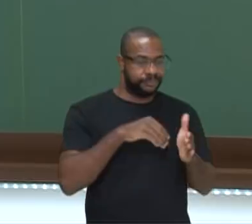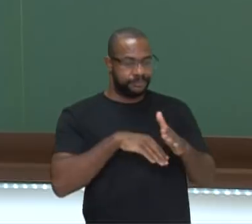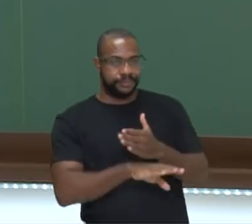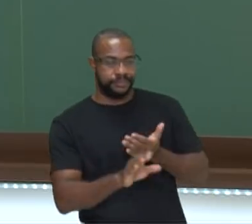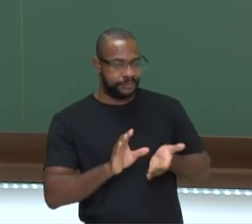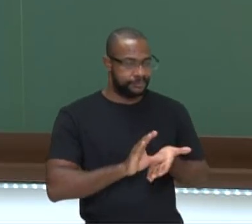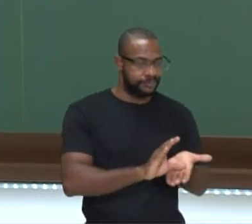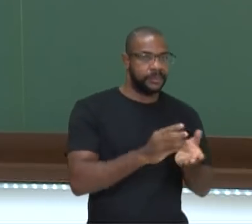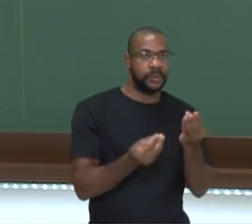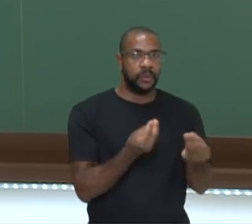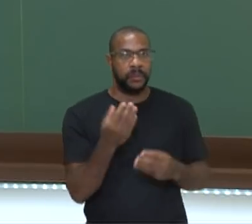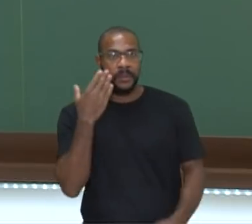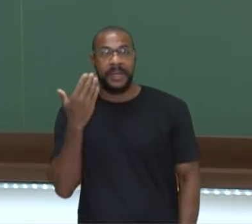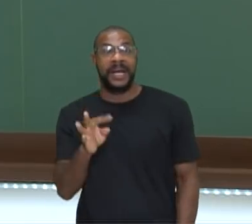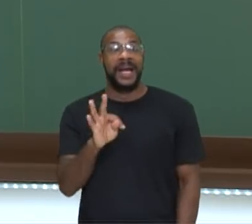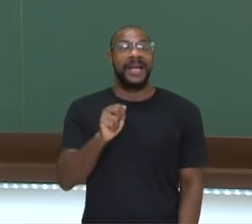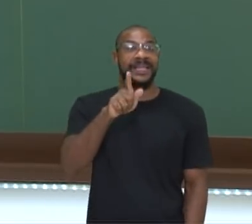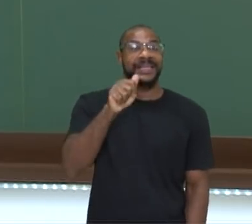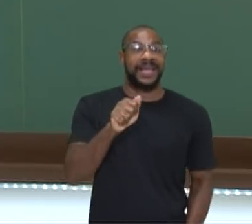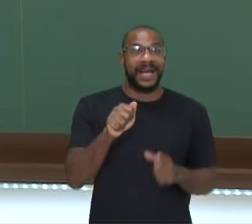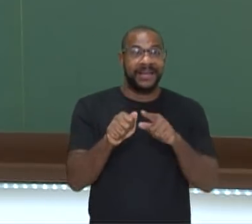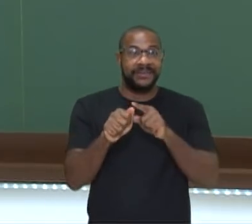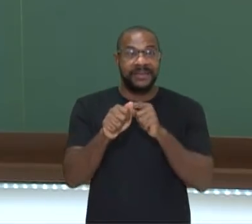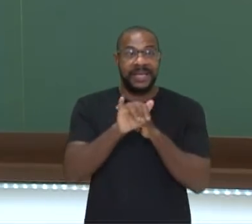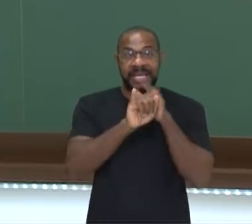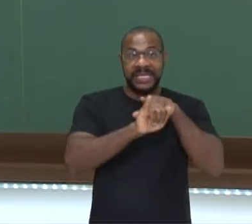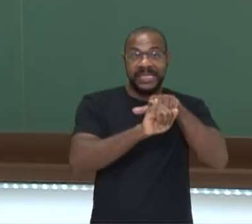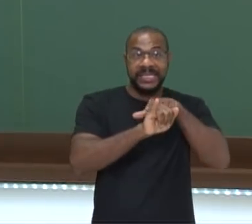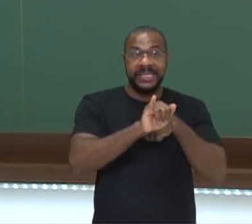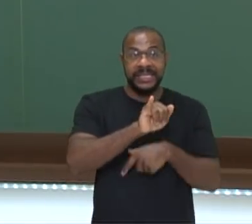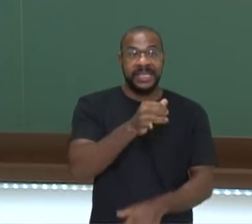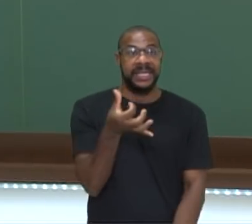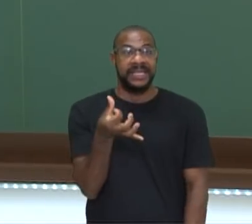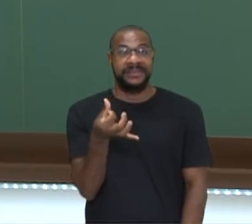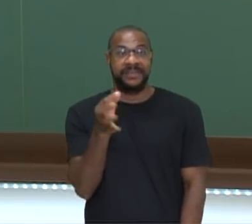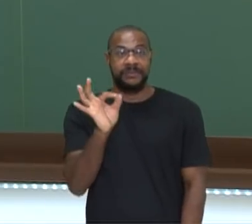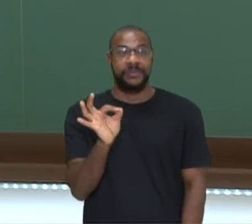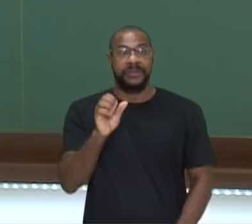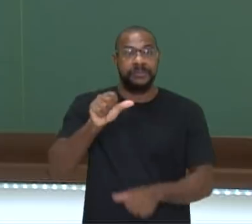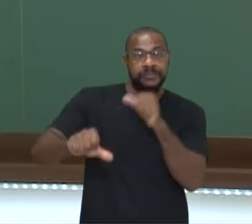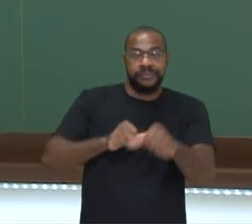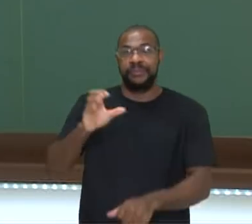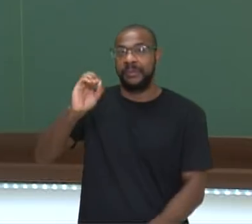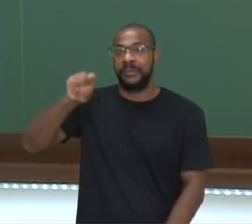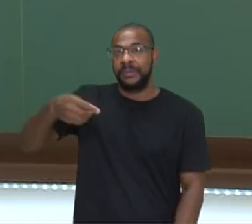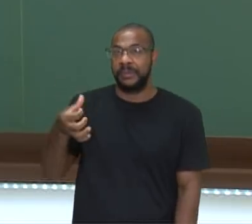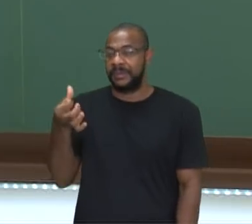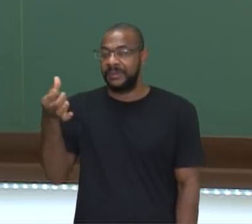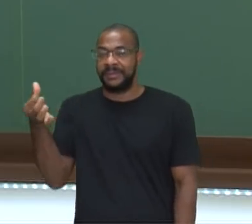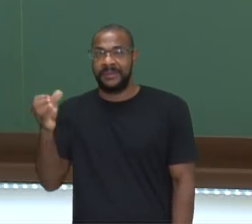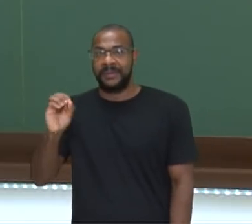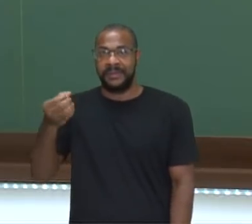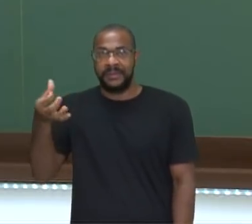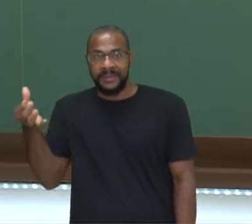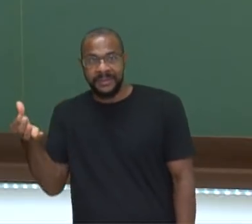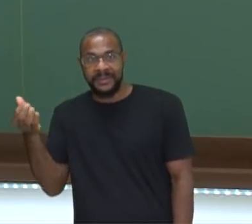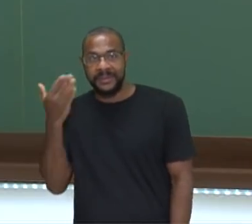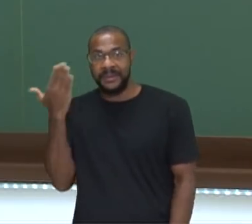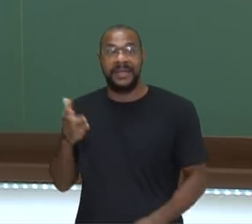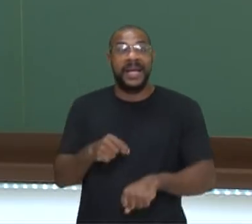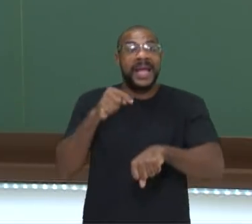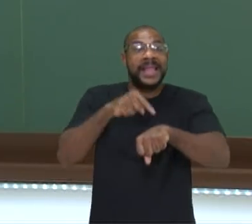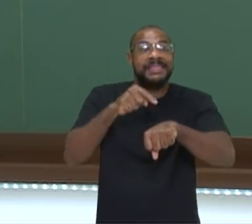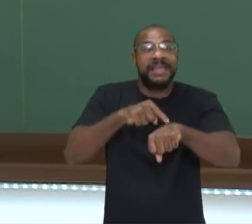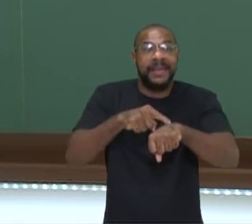6%, já transformamos ela para decimal, porque é o que a gente vai precisar. O tempo é 5 meses, nós queremos saber